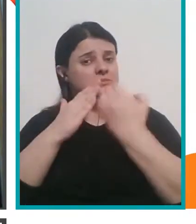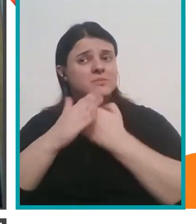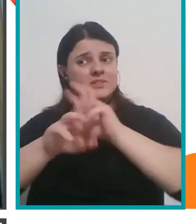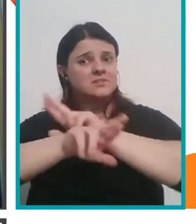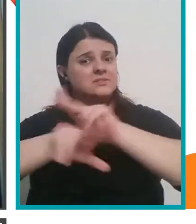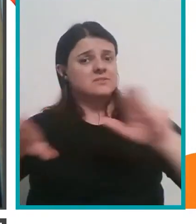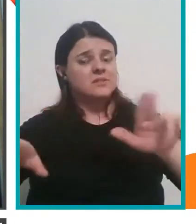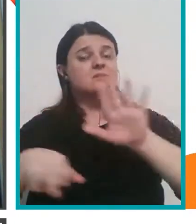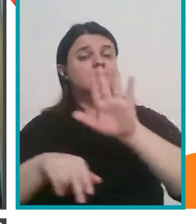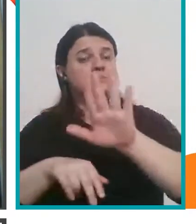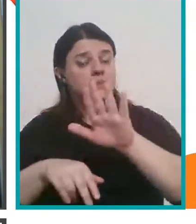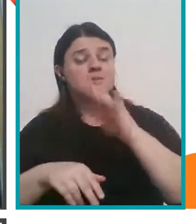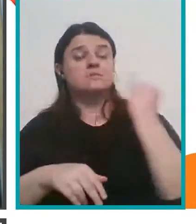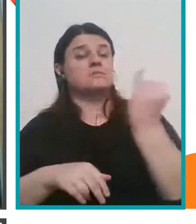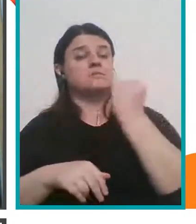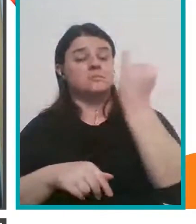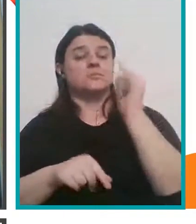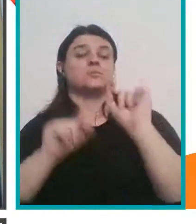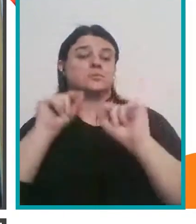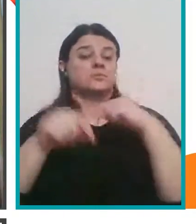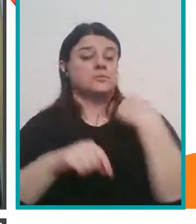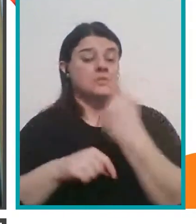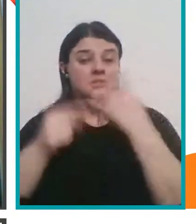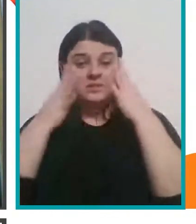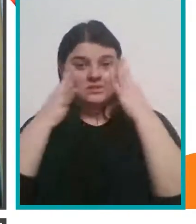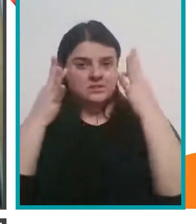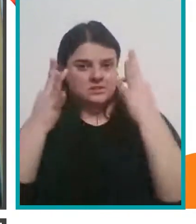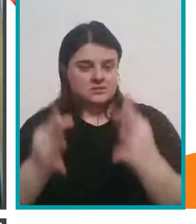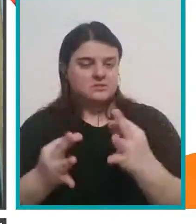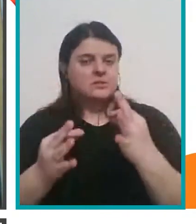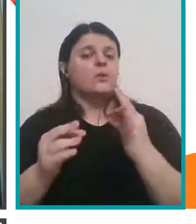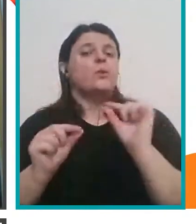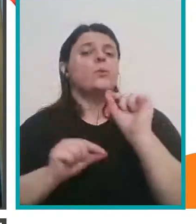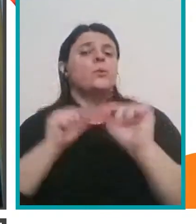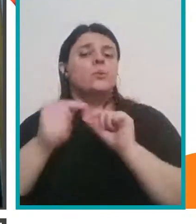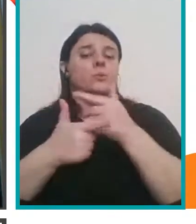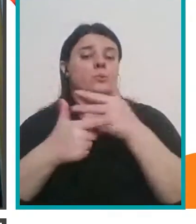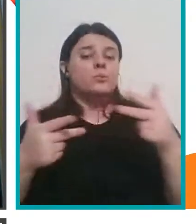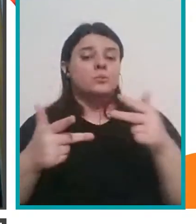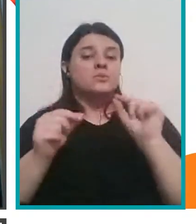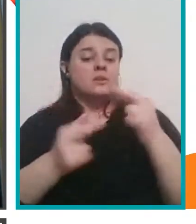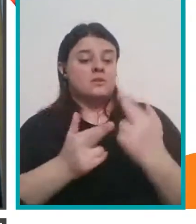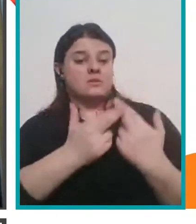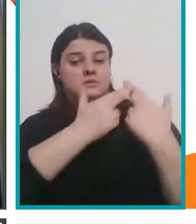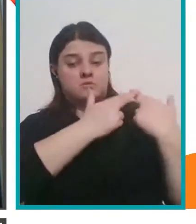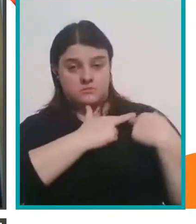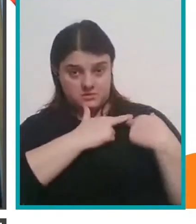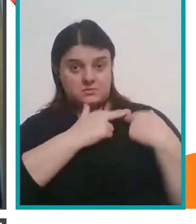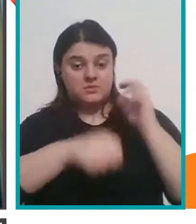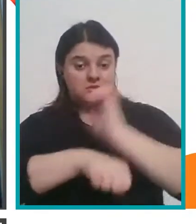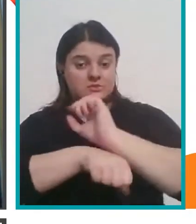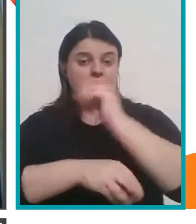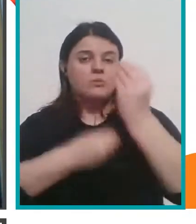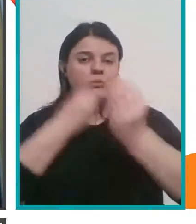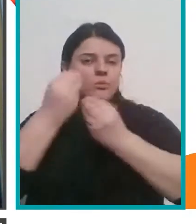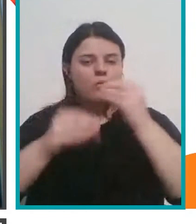acho que é importante a gente se atentar àquilo que é o papel dos estados de como